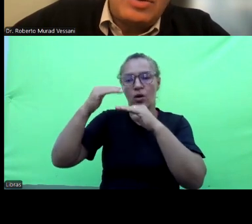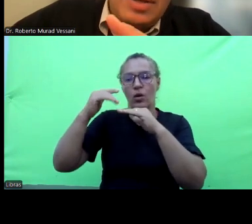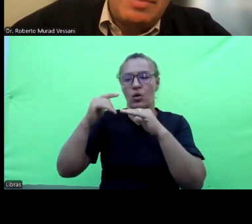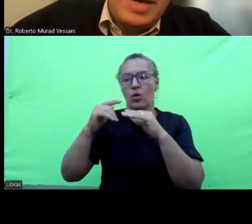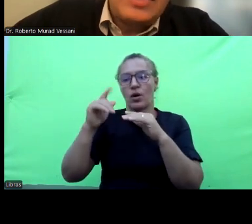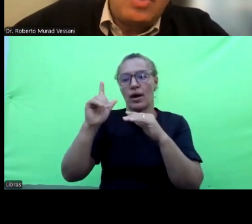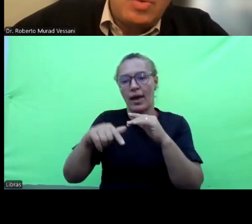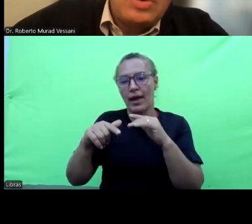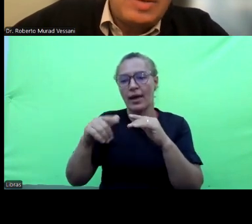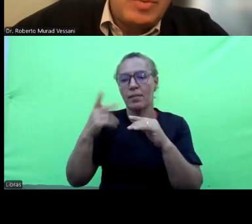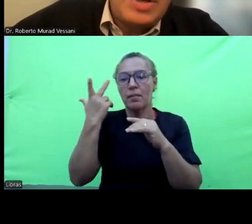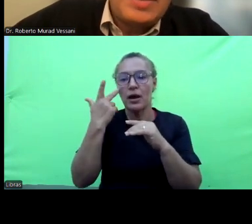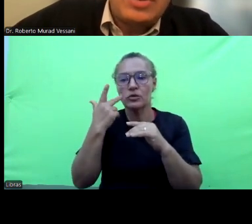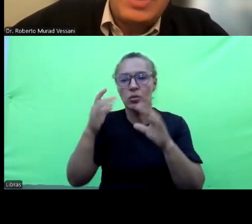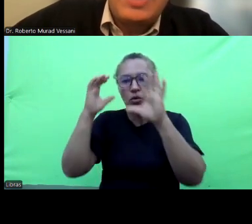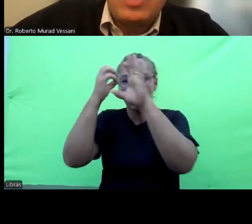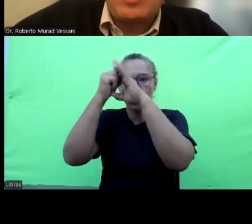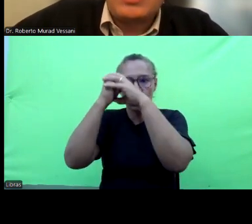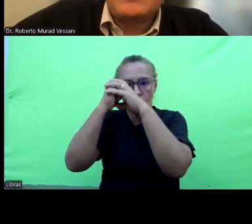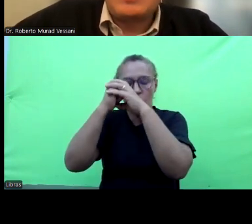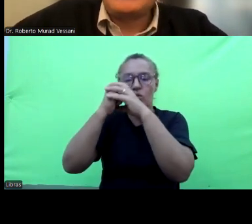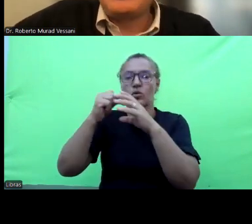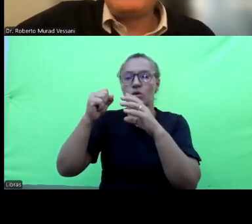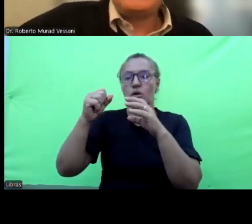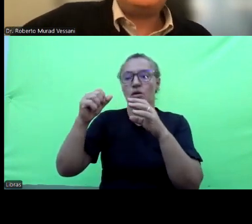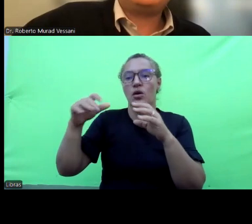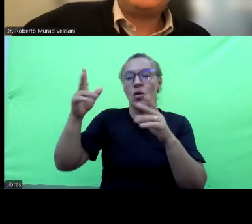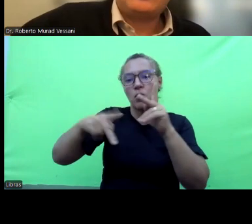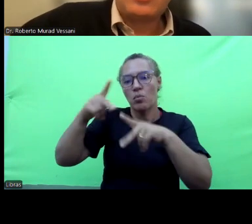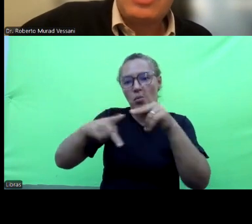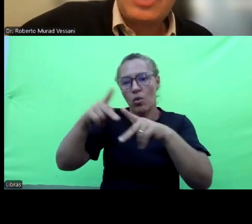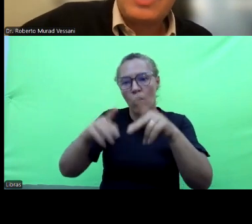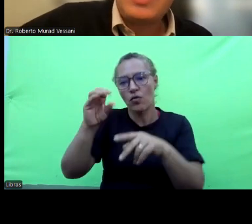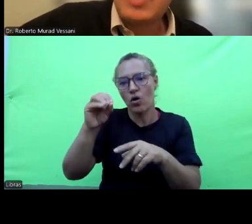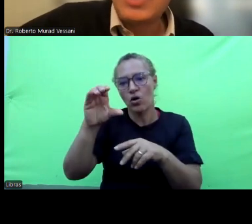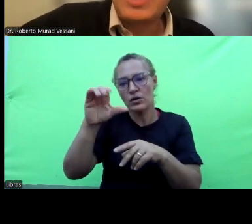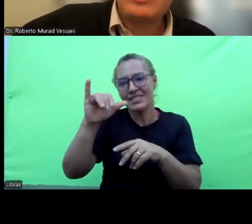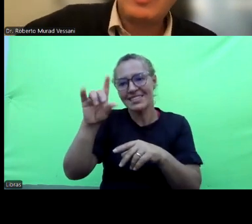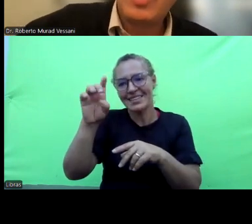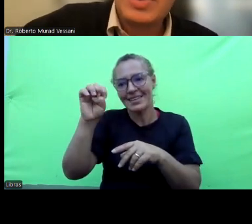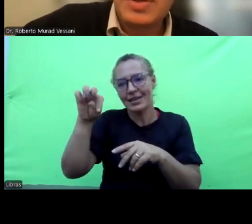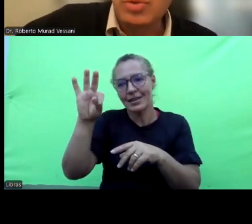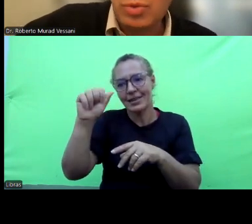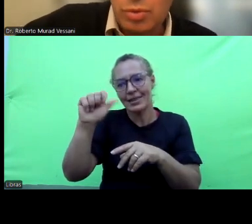é a causa mais comum na população ocidental, como nós falamos, e a prevalência gira em torno de 3% da população do mundo.